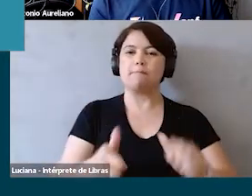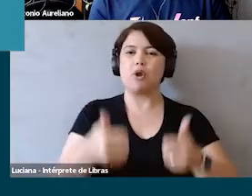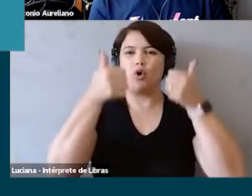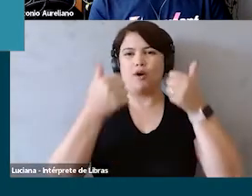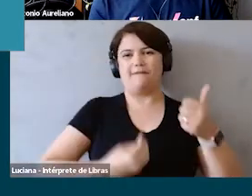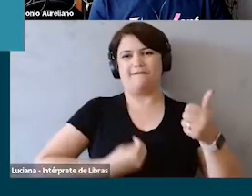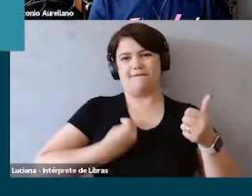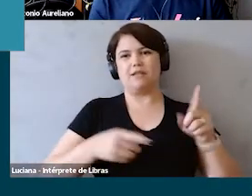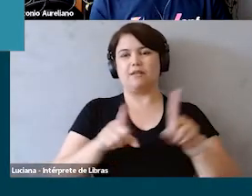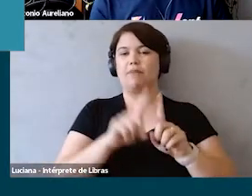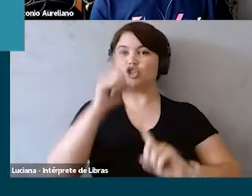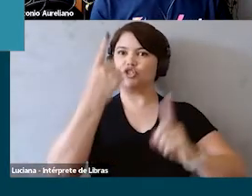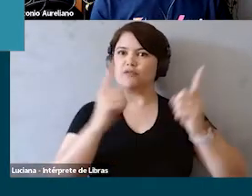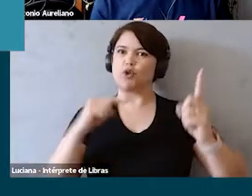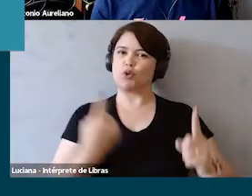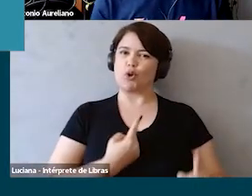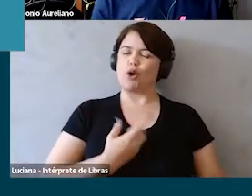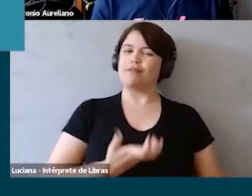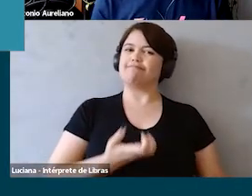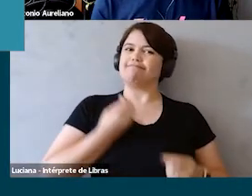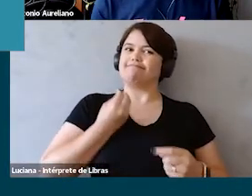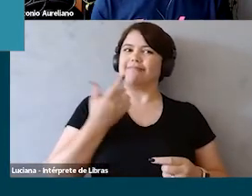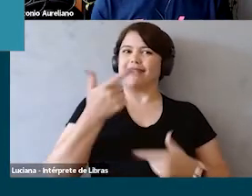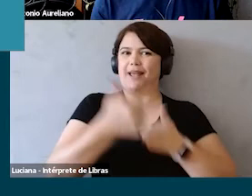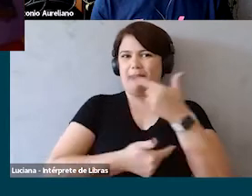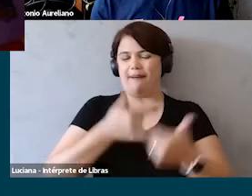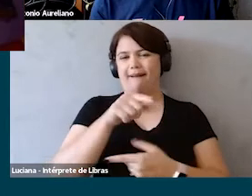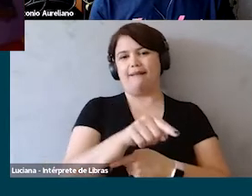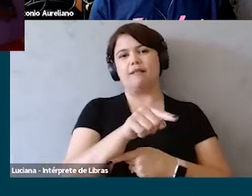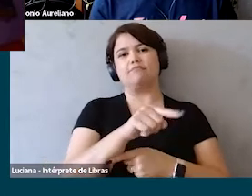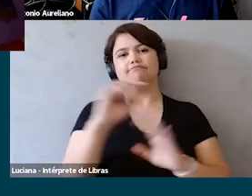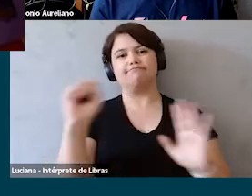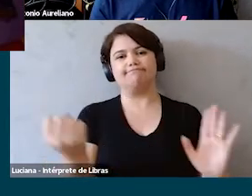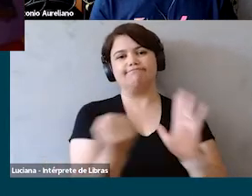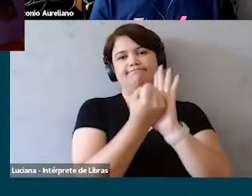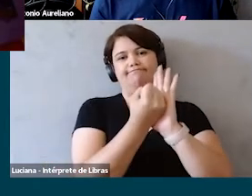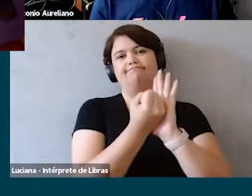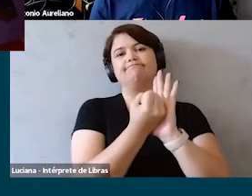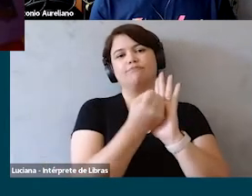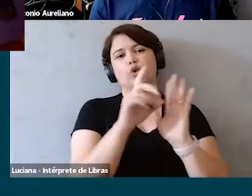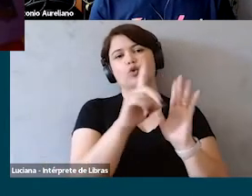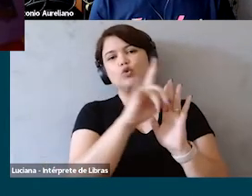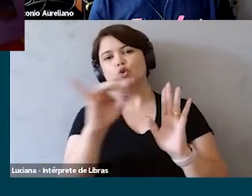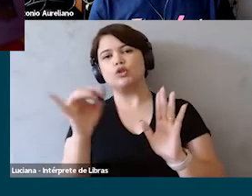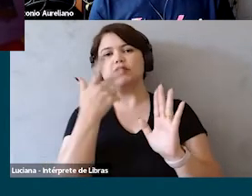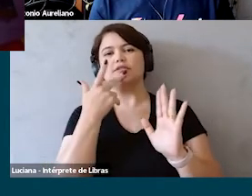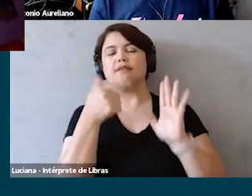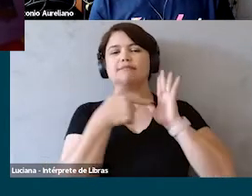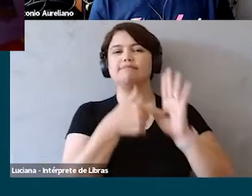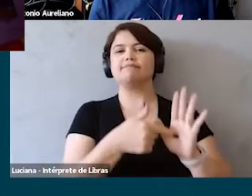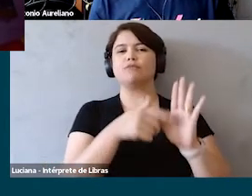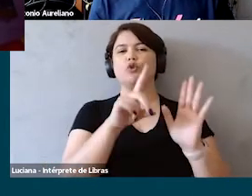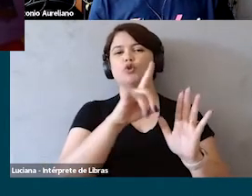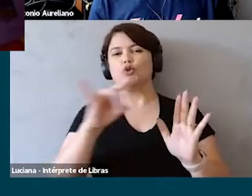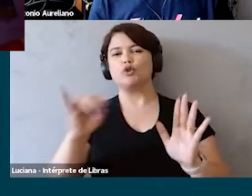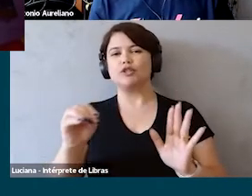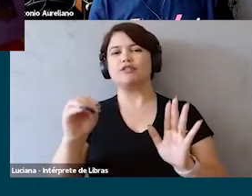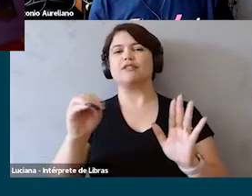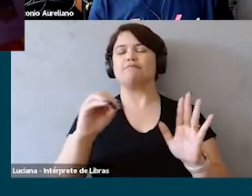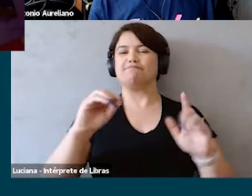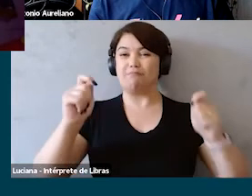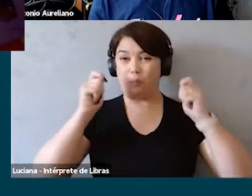de emprego e melhoria de vida e diversão, porque é para isso que a gente trabalha. Aqui o registro do dia que o